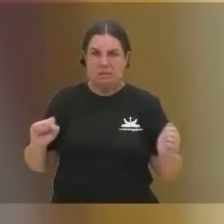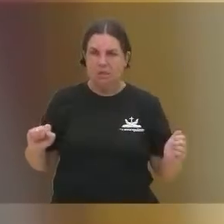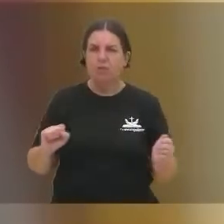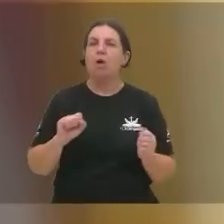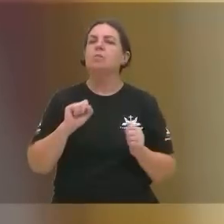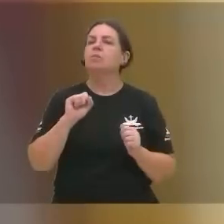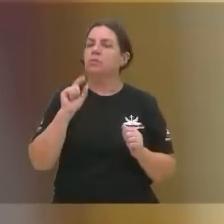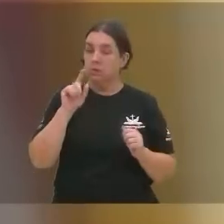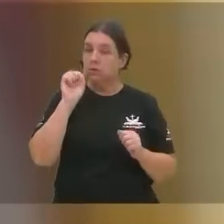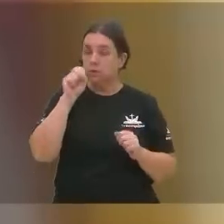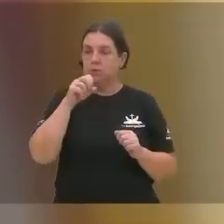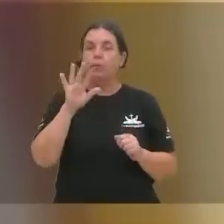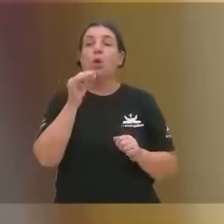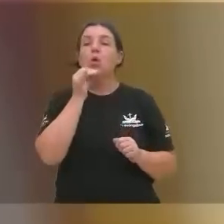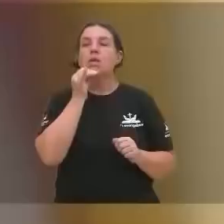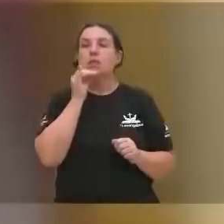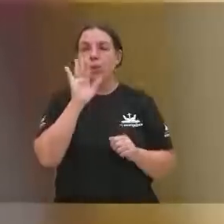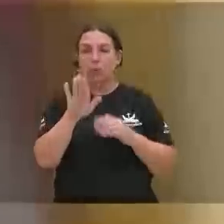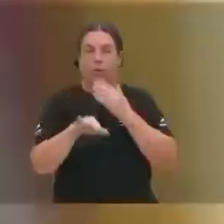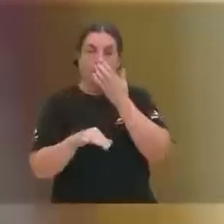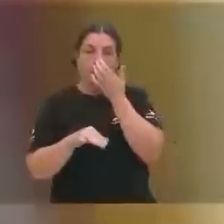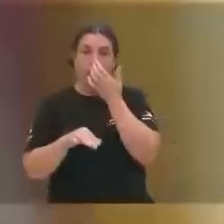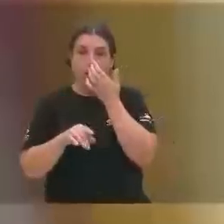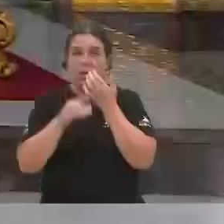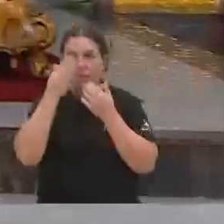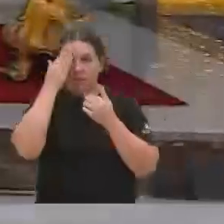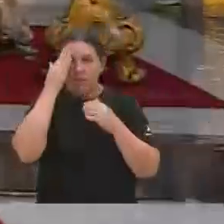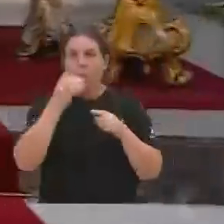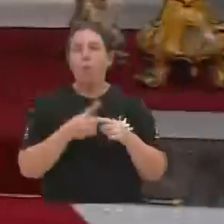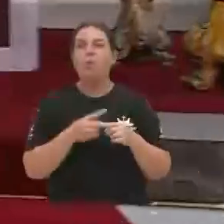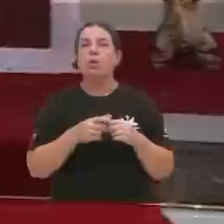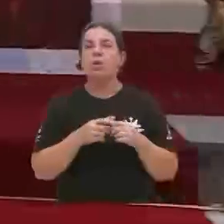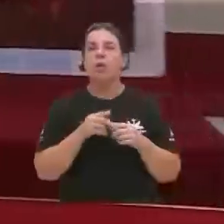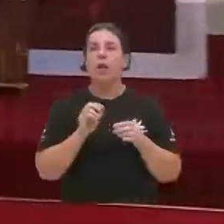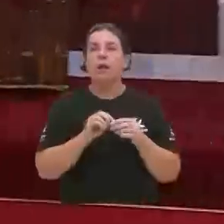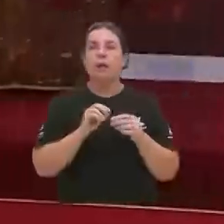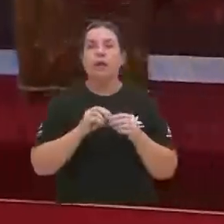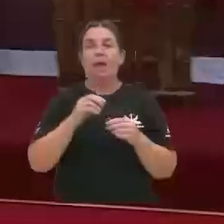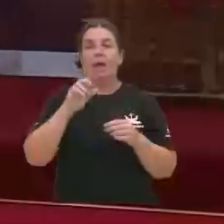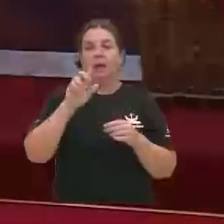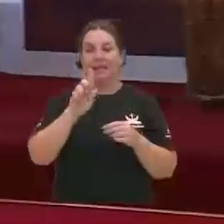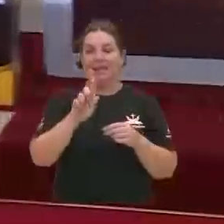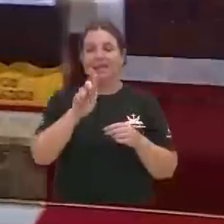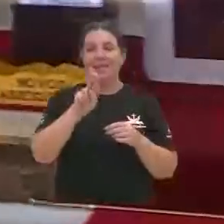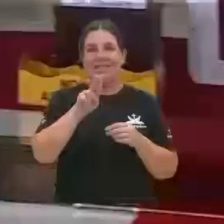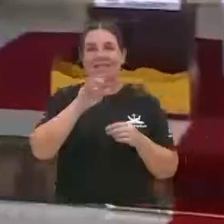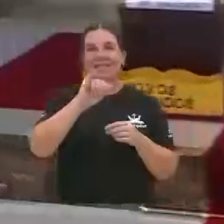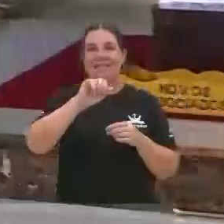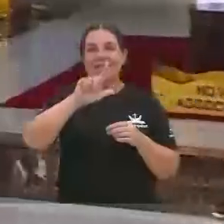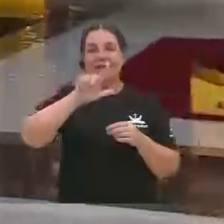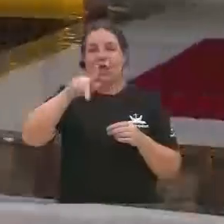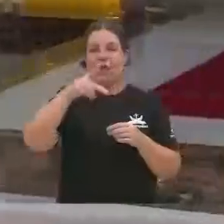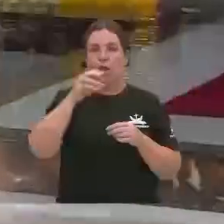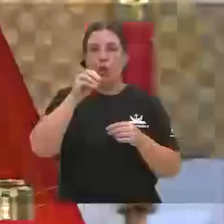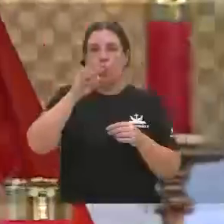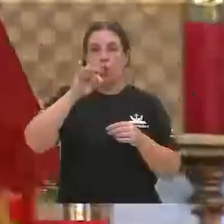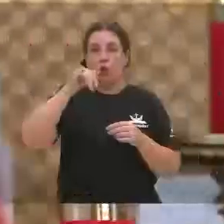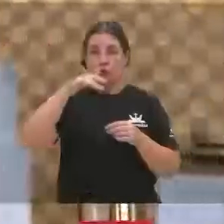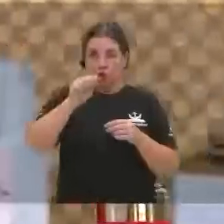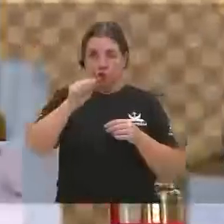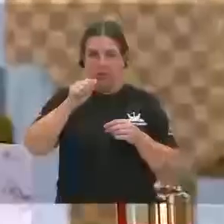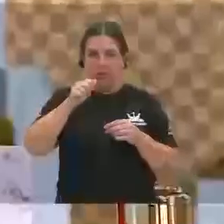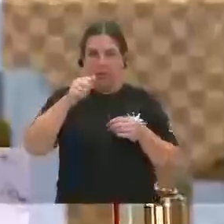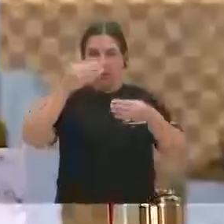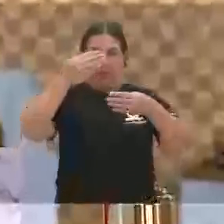vou dar um exemplo vou viajar você sabia porque foi inventado na França